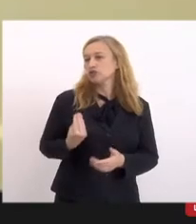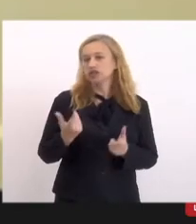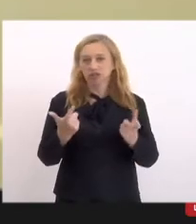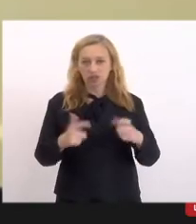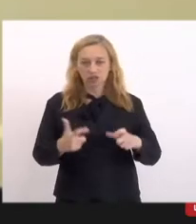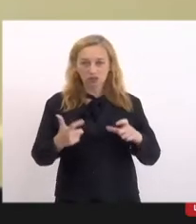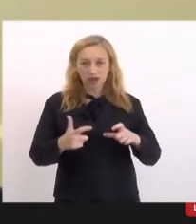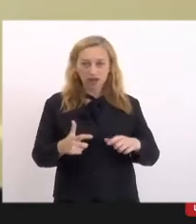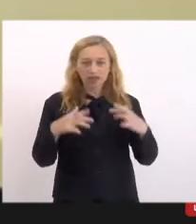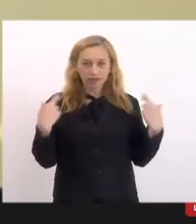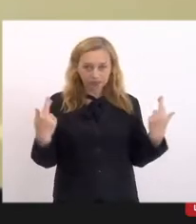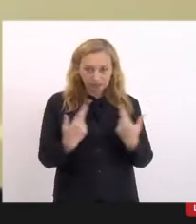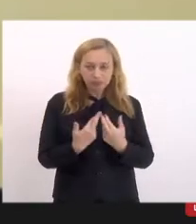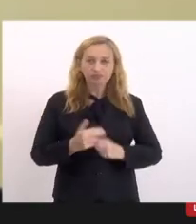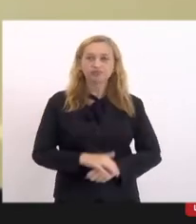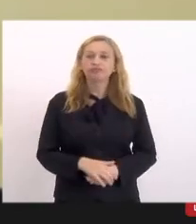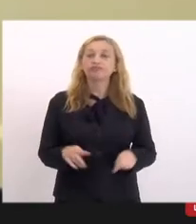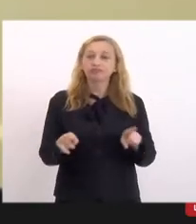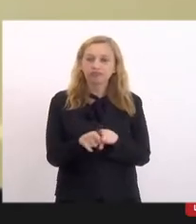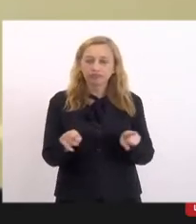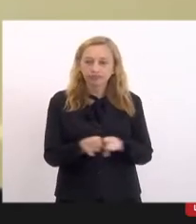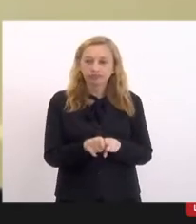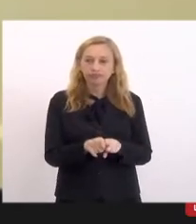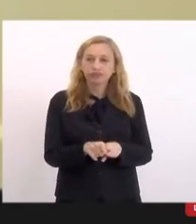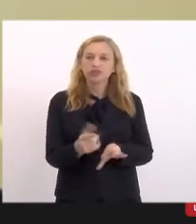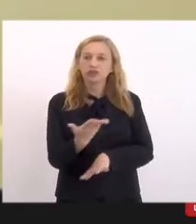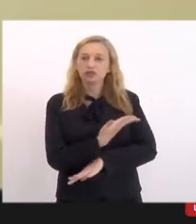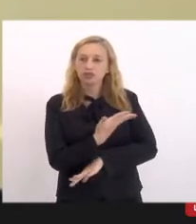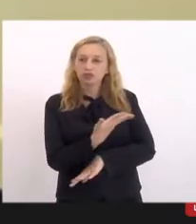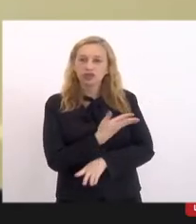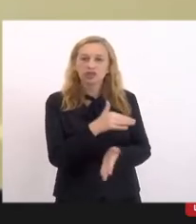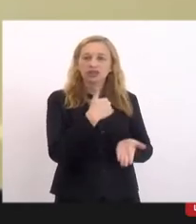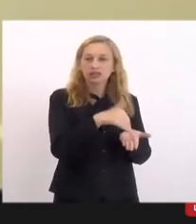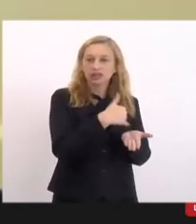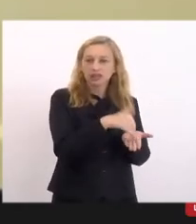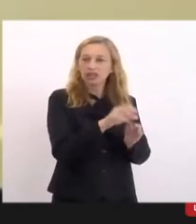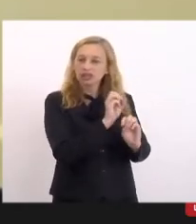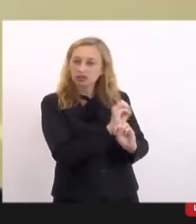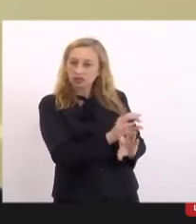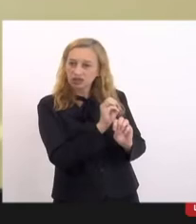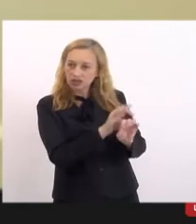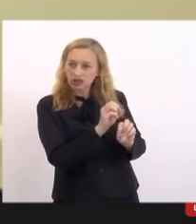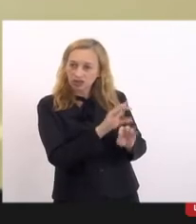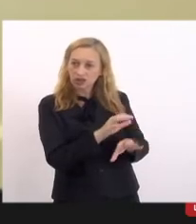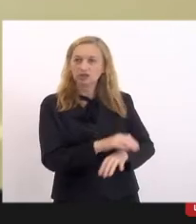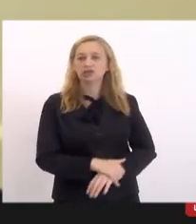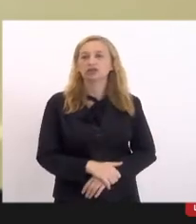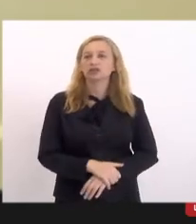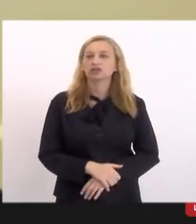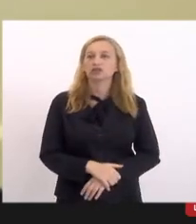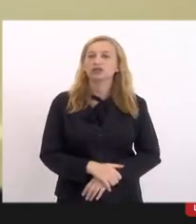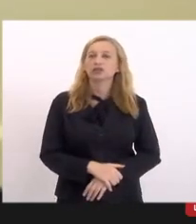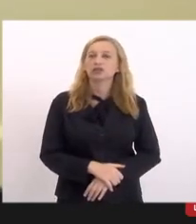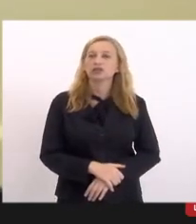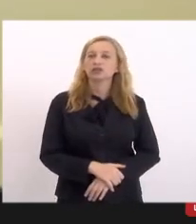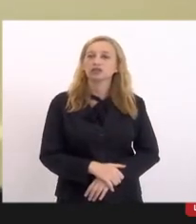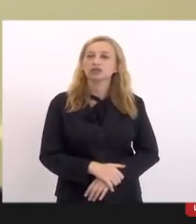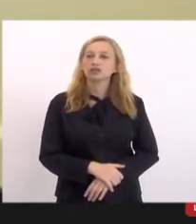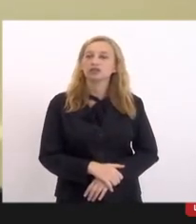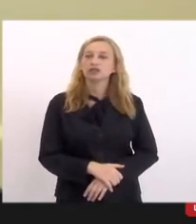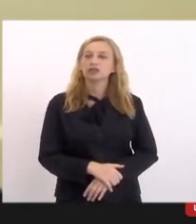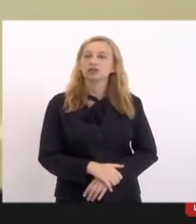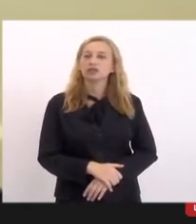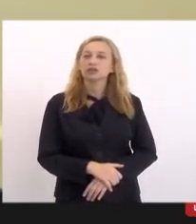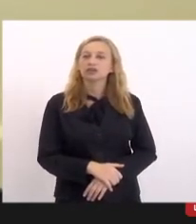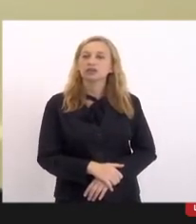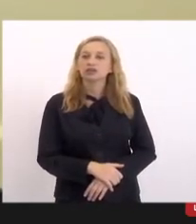audiência, também cumprimentar os colegas da Secretaria de Educação, com os quais nós